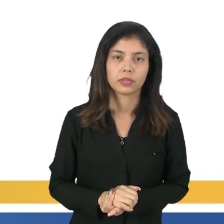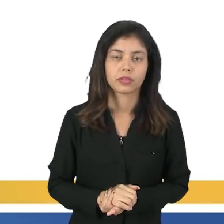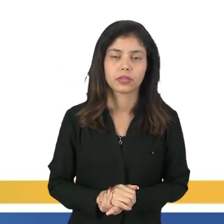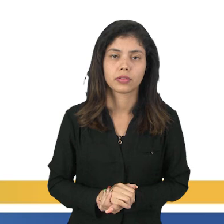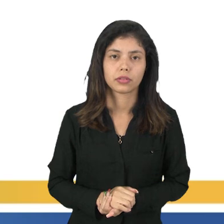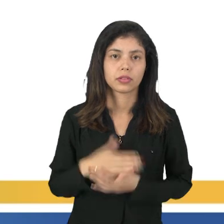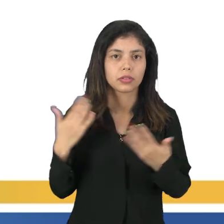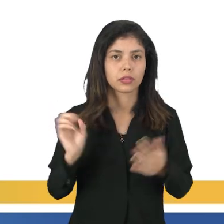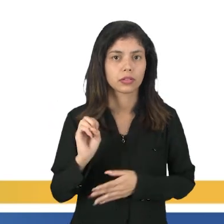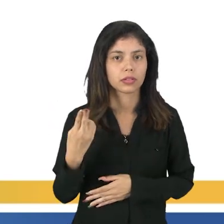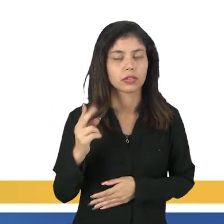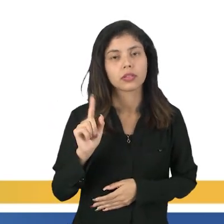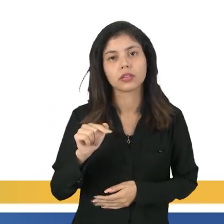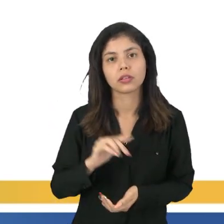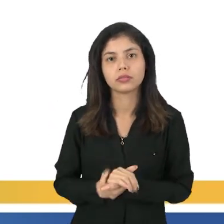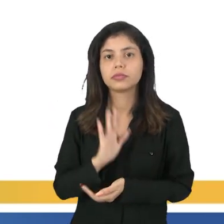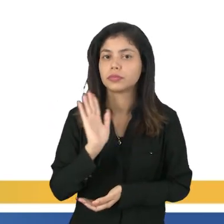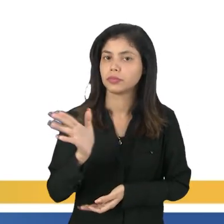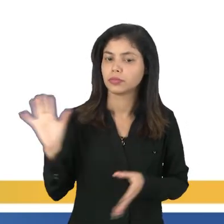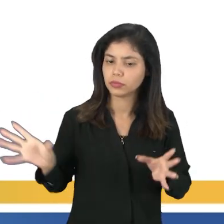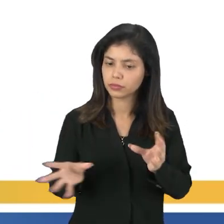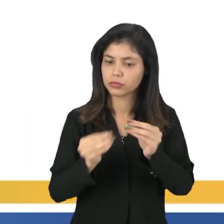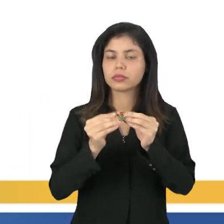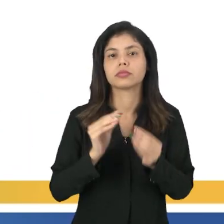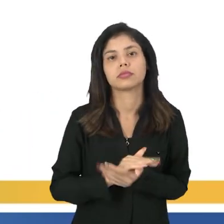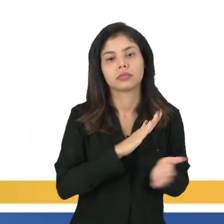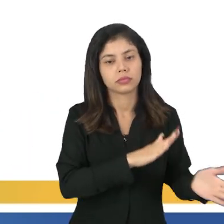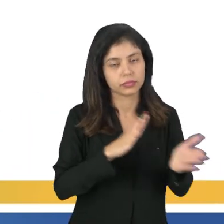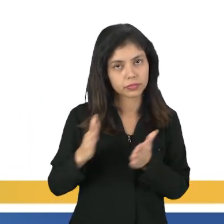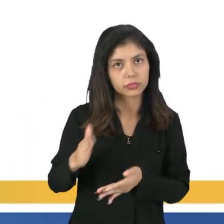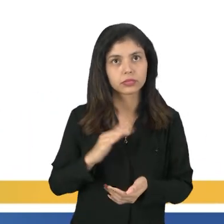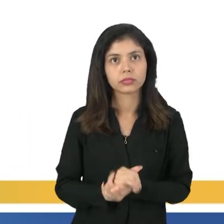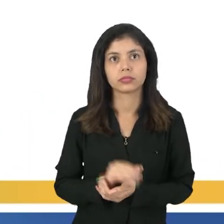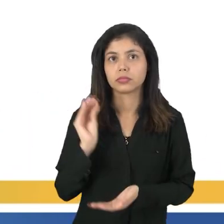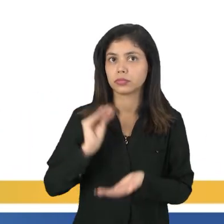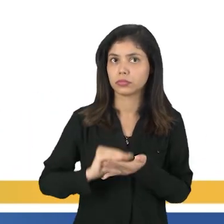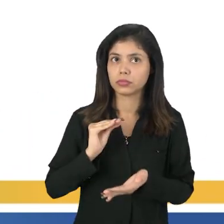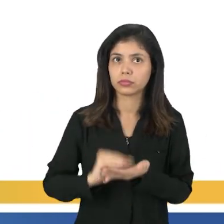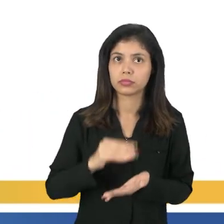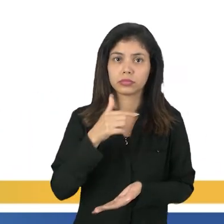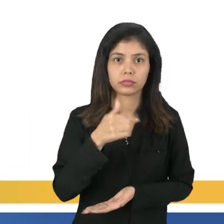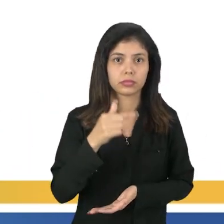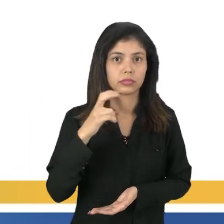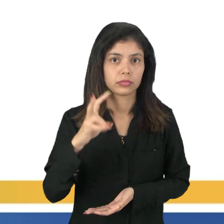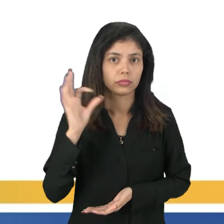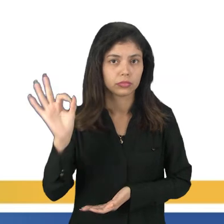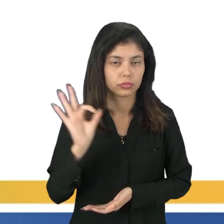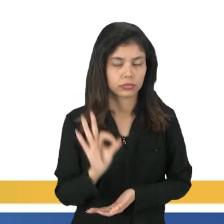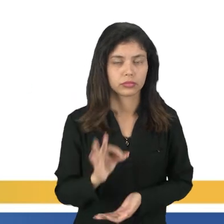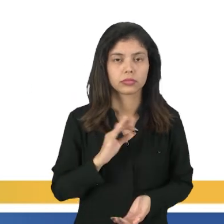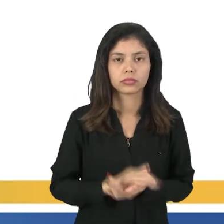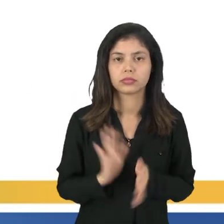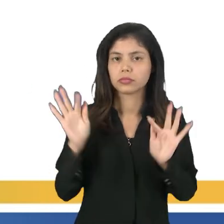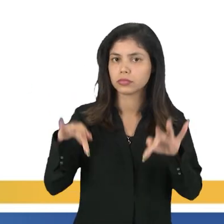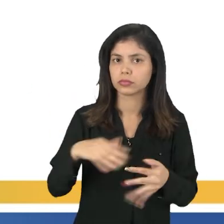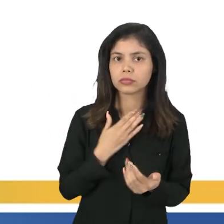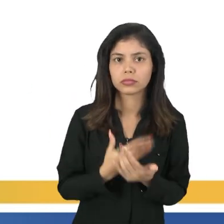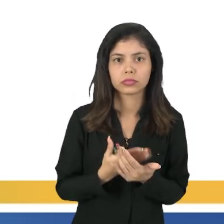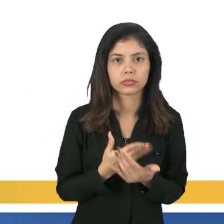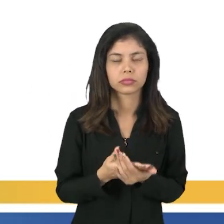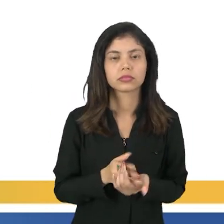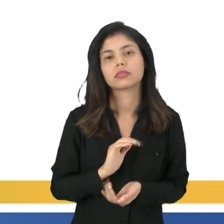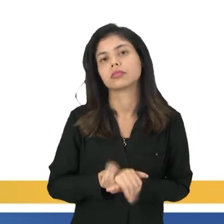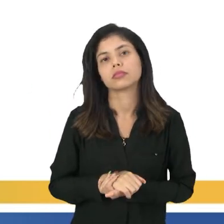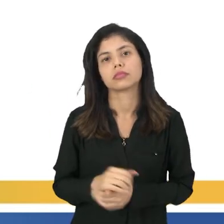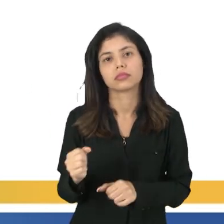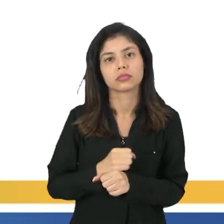75%. Ou seja, ele já completou uma parte e falta 75% para finalizar o ano escolar,